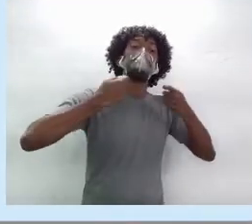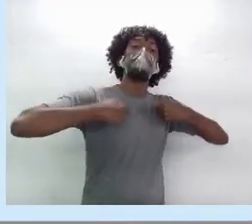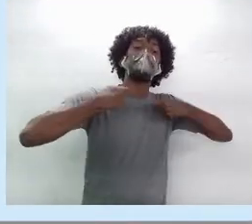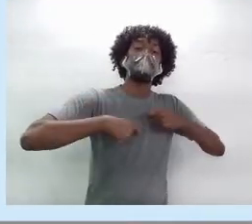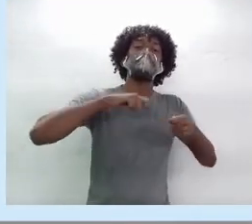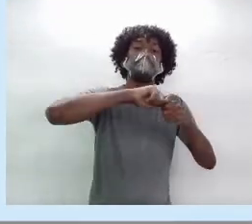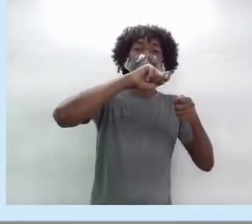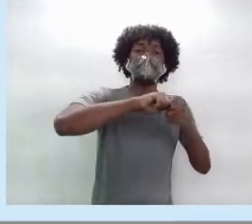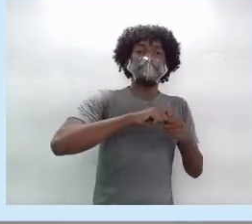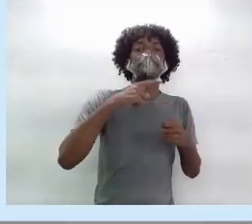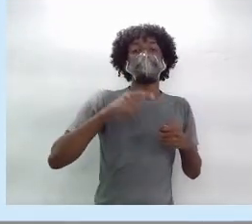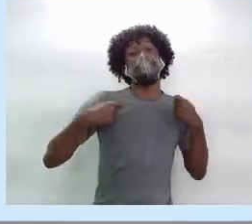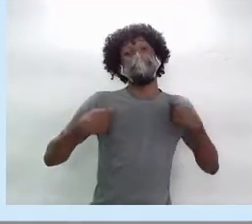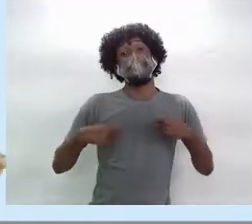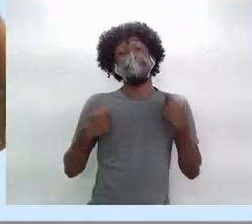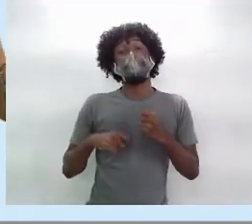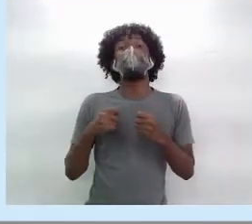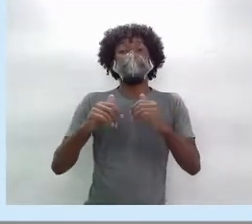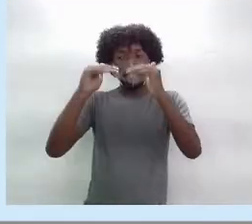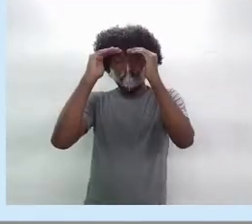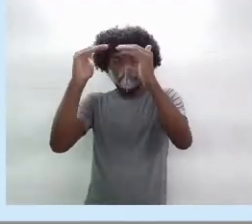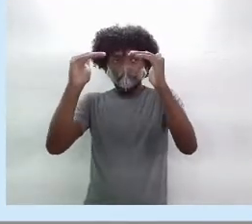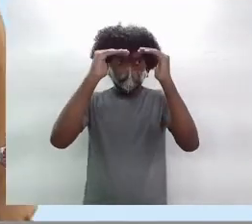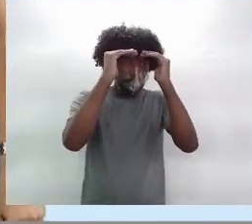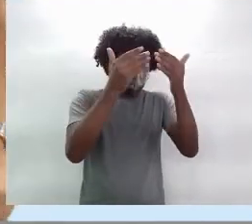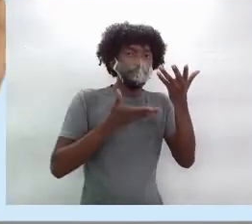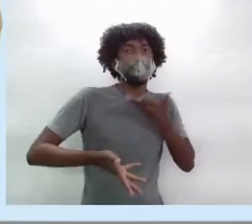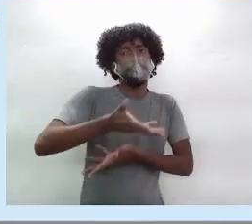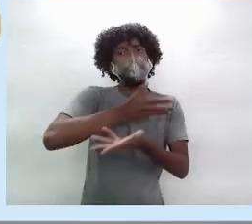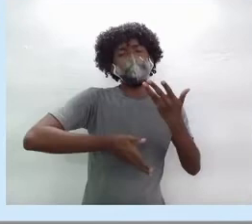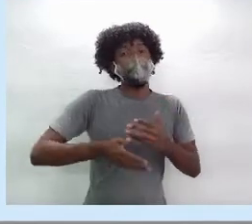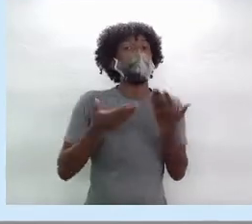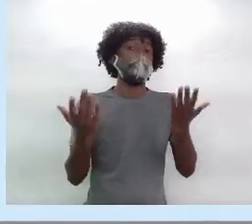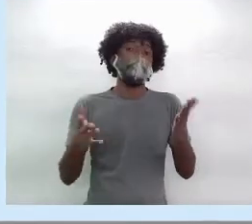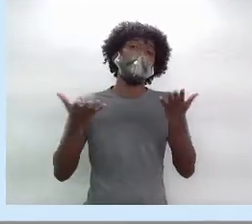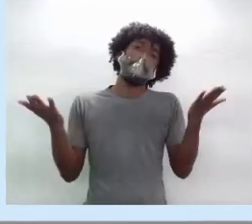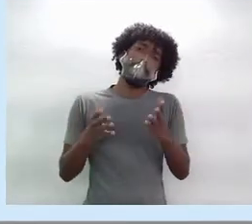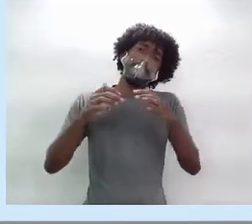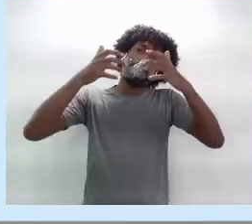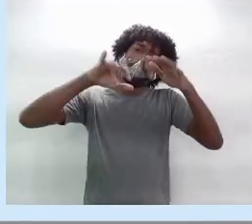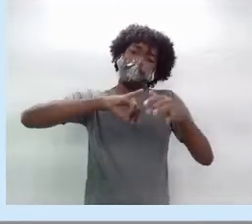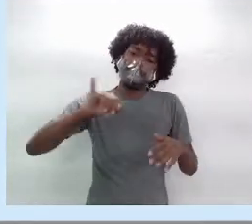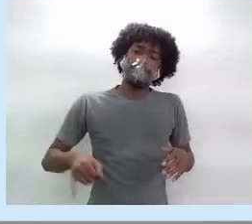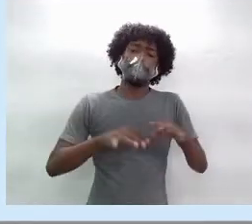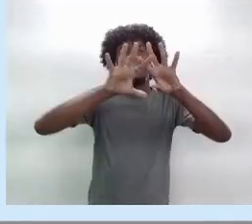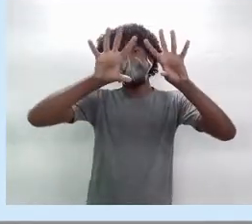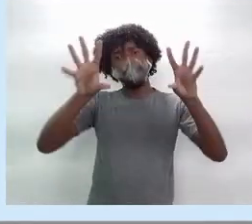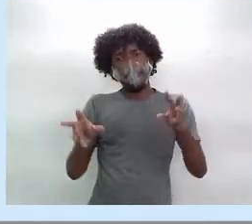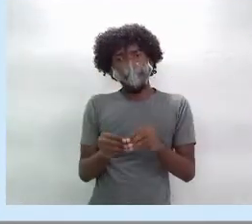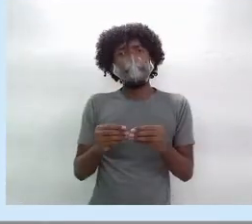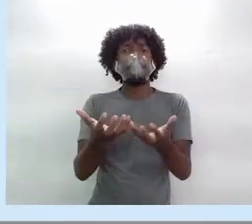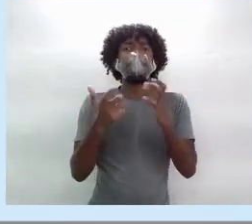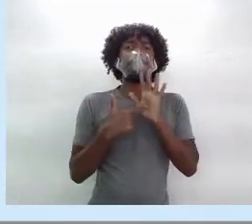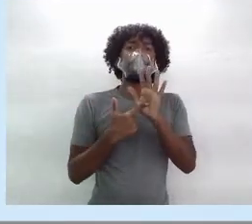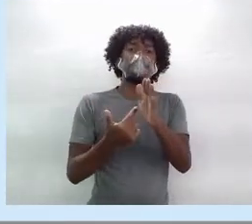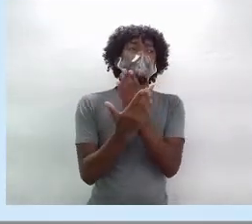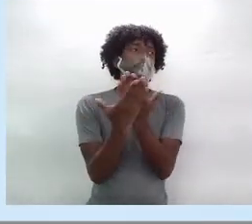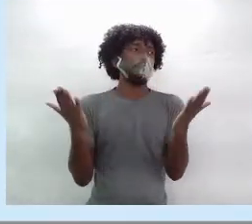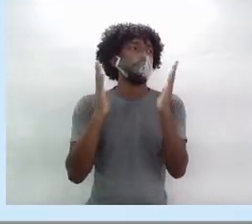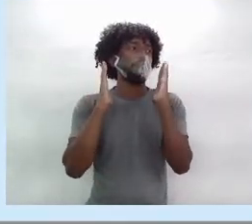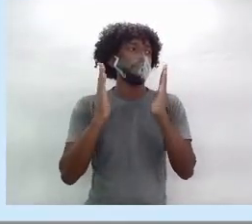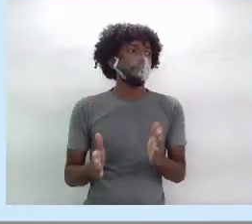temos o dever de respeitar o outro. Minha gente, já finalizando, trago para vocês